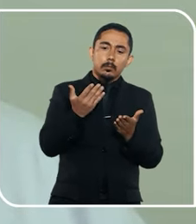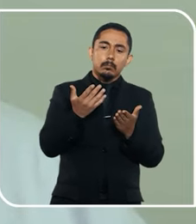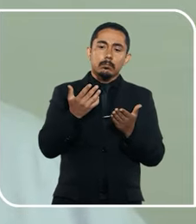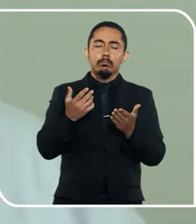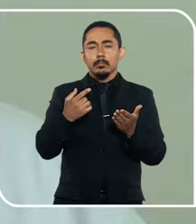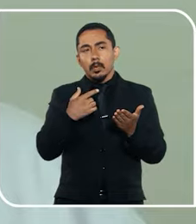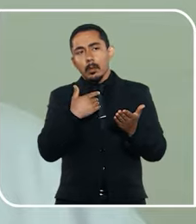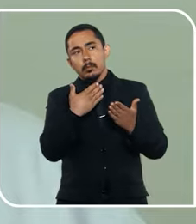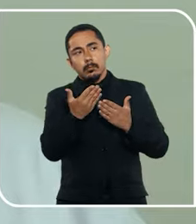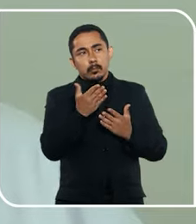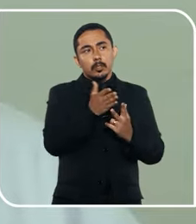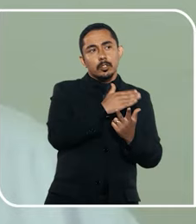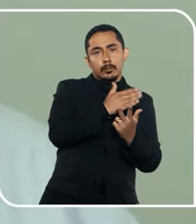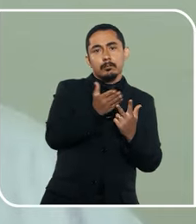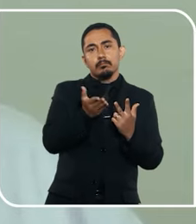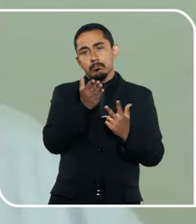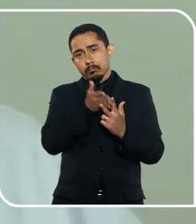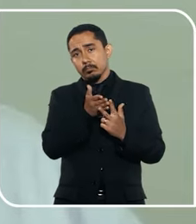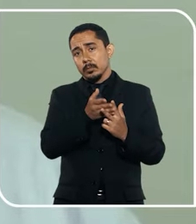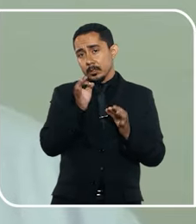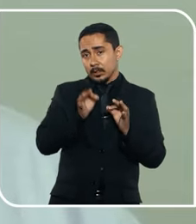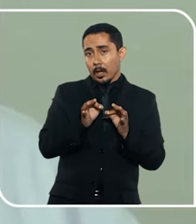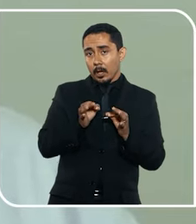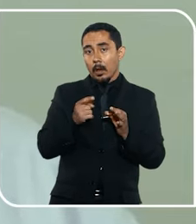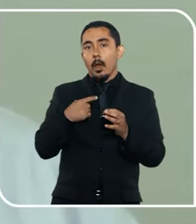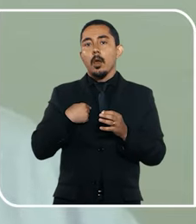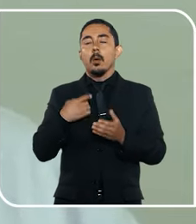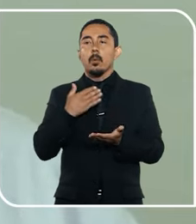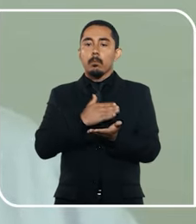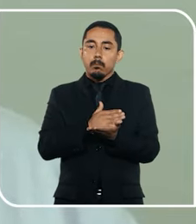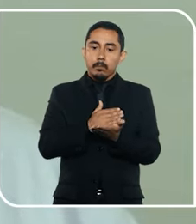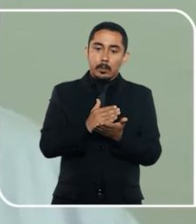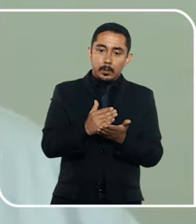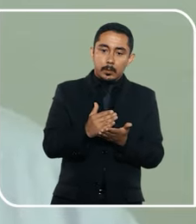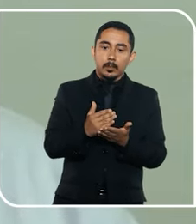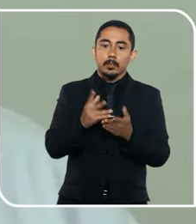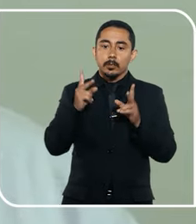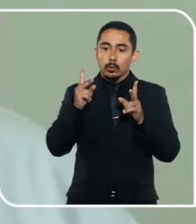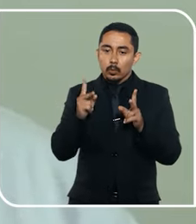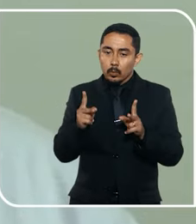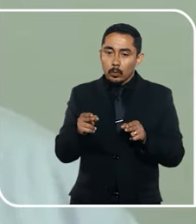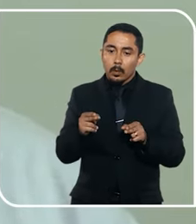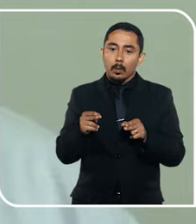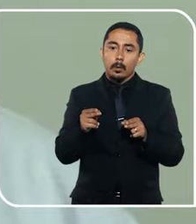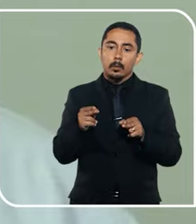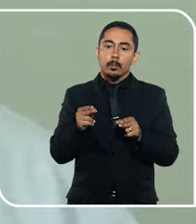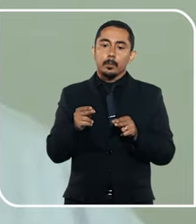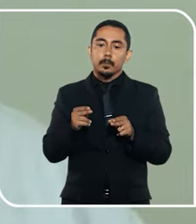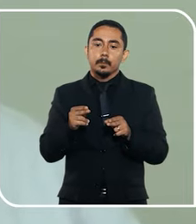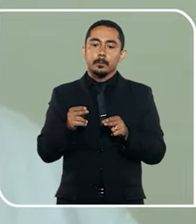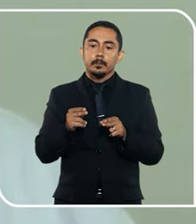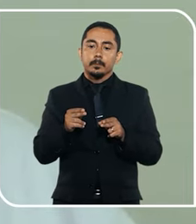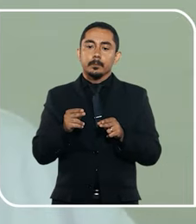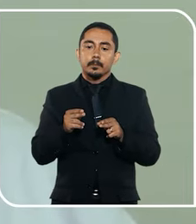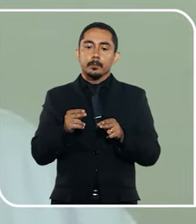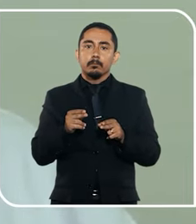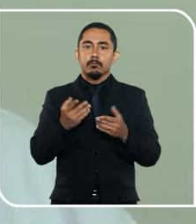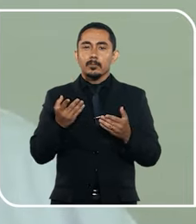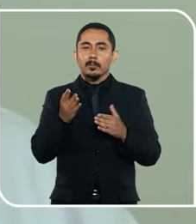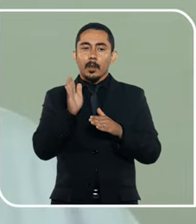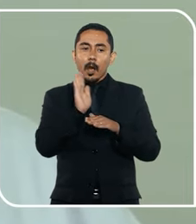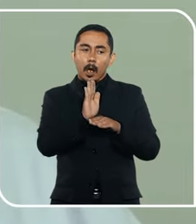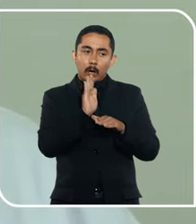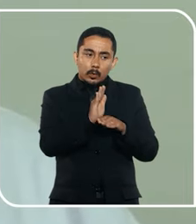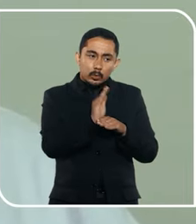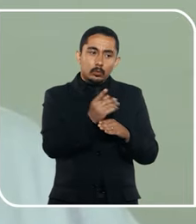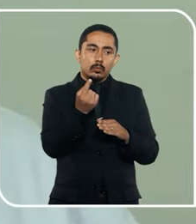fazer a distribuição da guarda, aí sim eu comecei a fazer como se fosse algo semelhante à ajuda